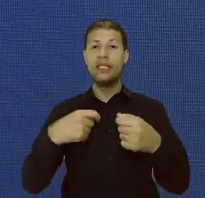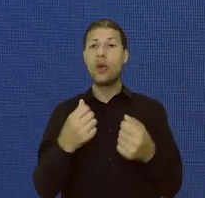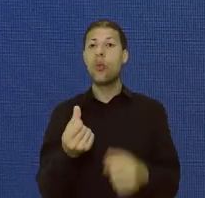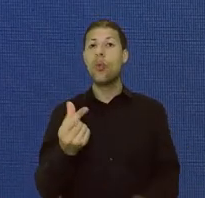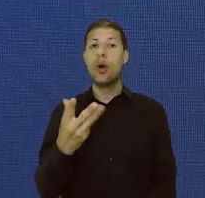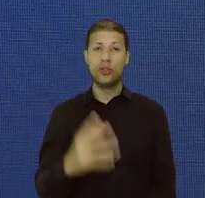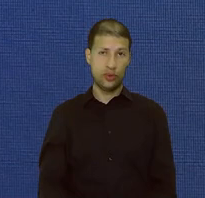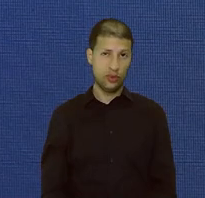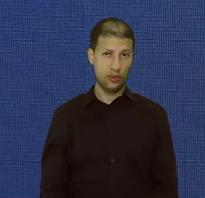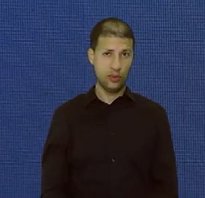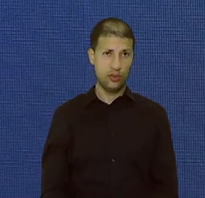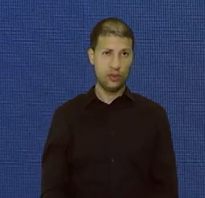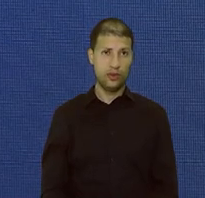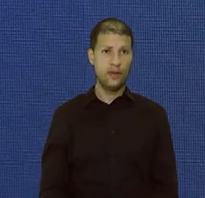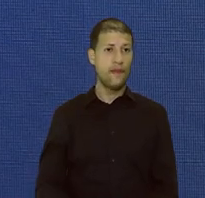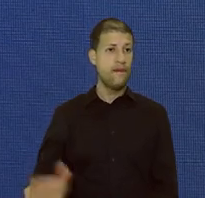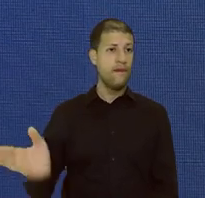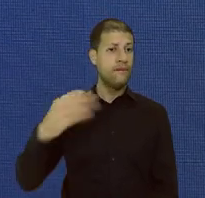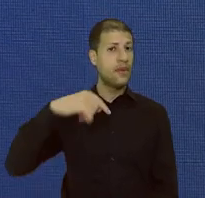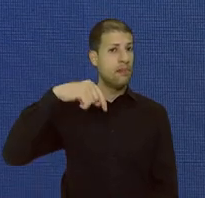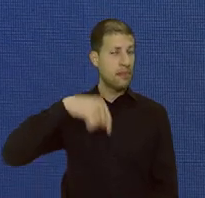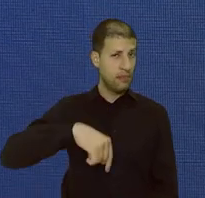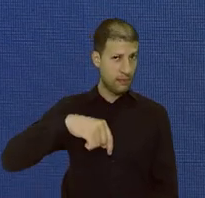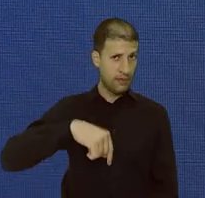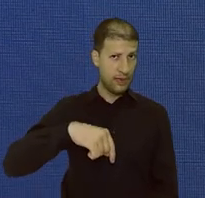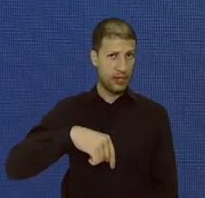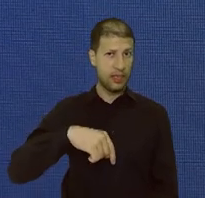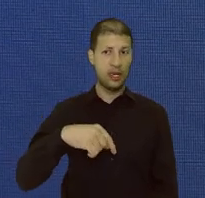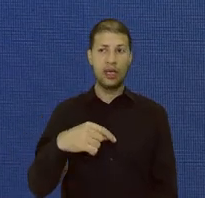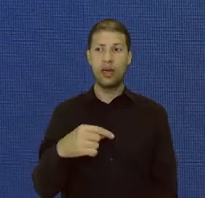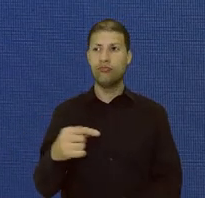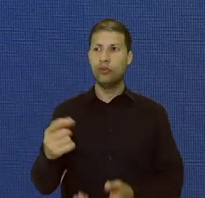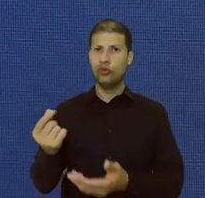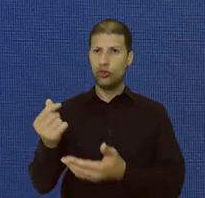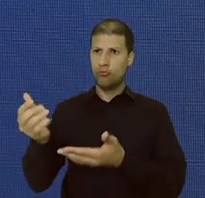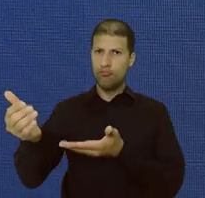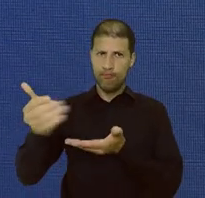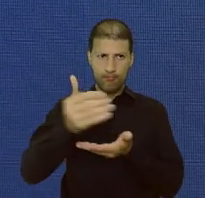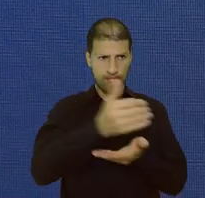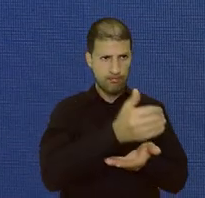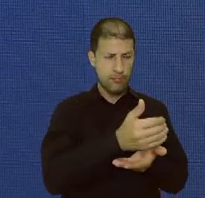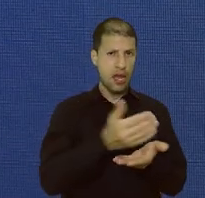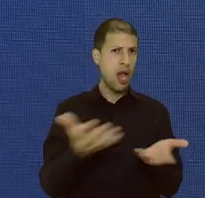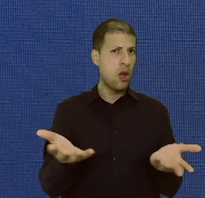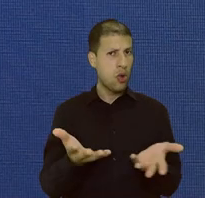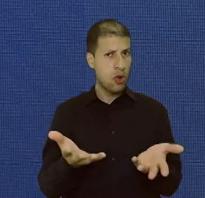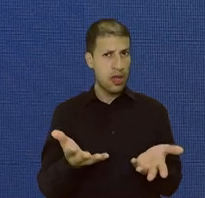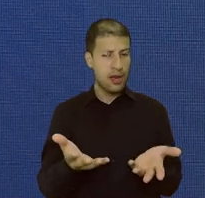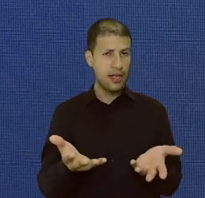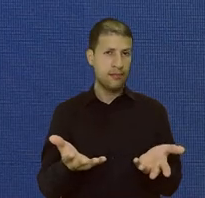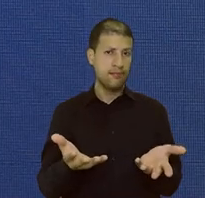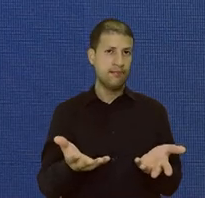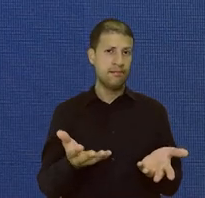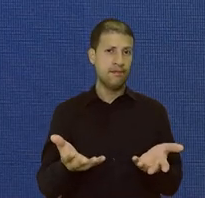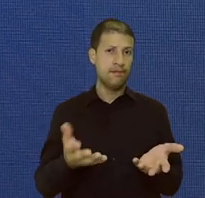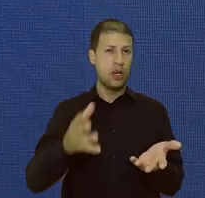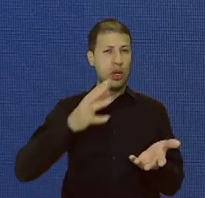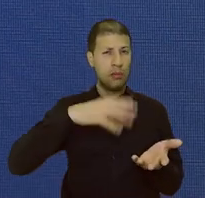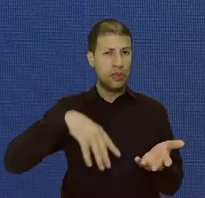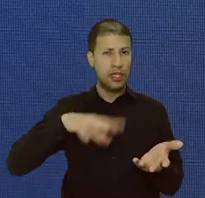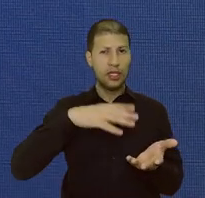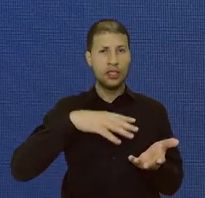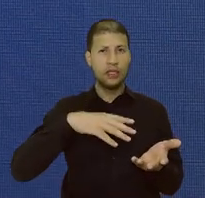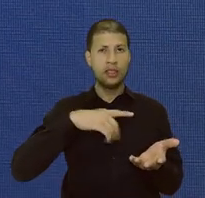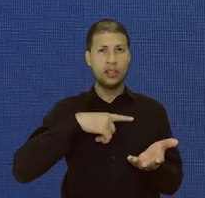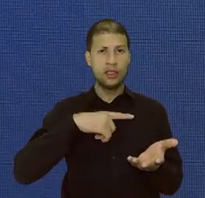vim para mesa numa captação é agora num ambiente que até ponto